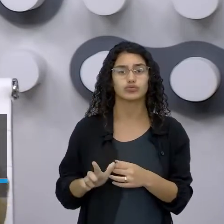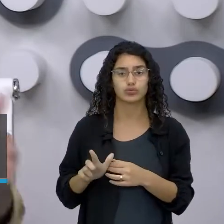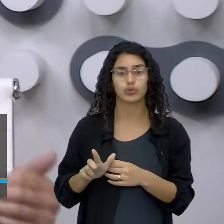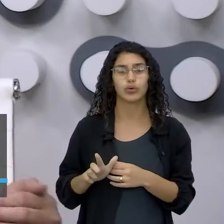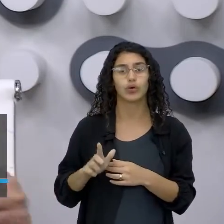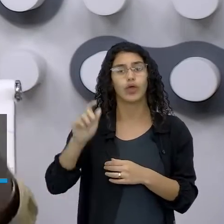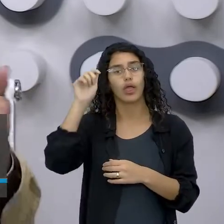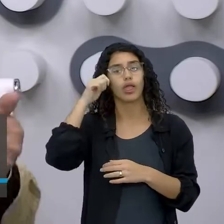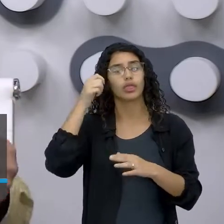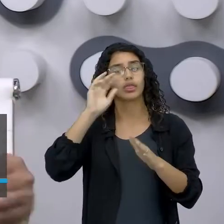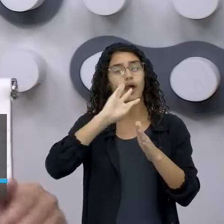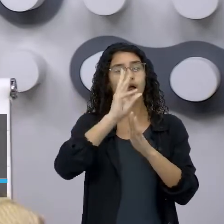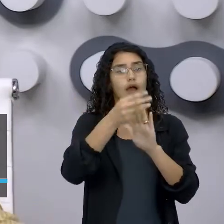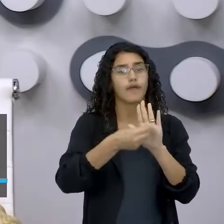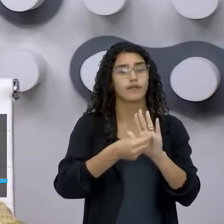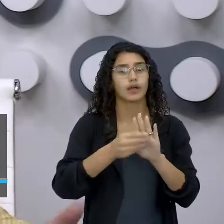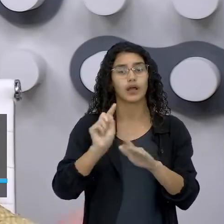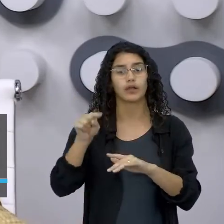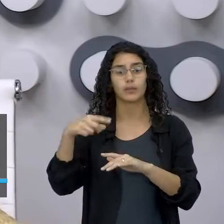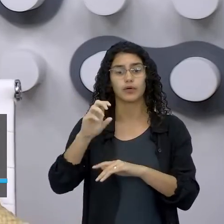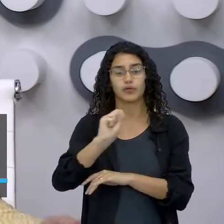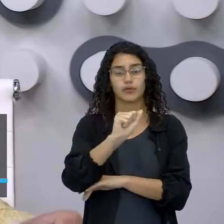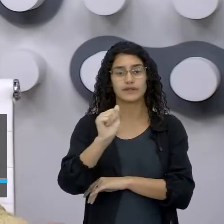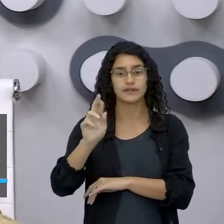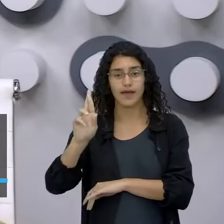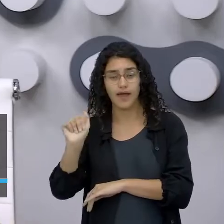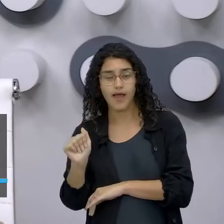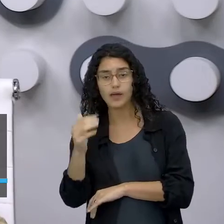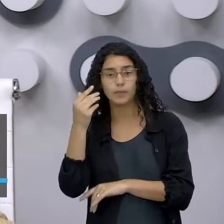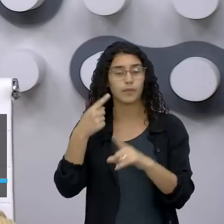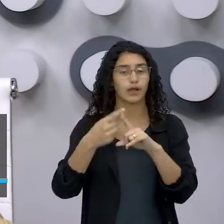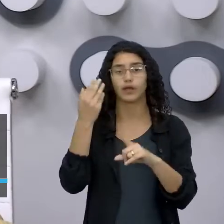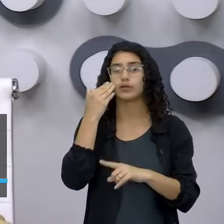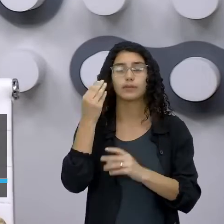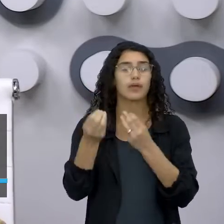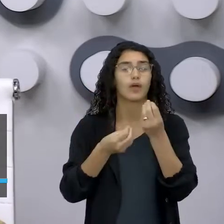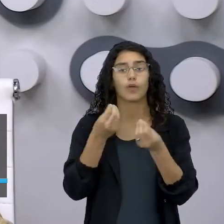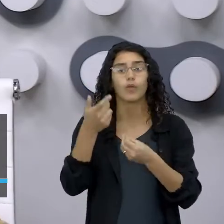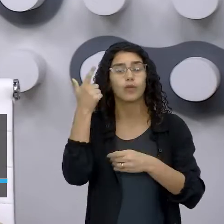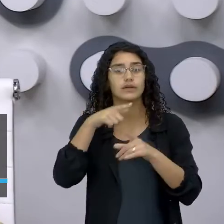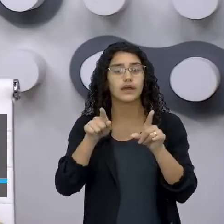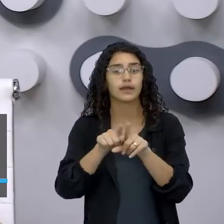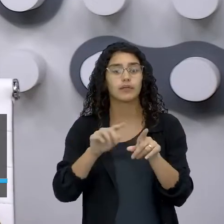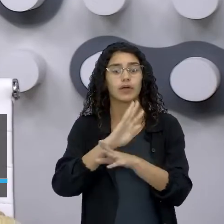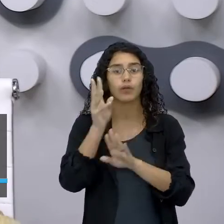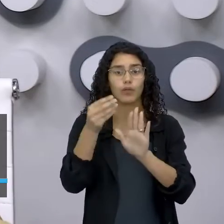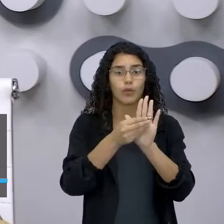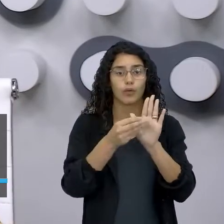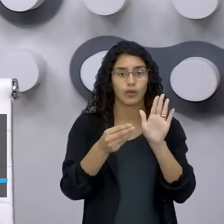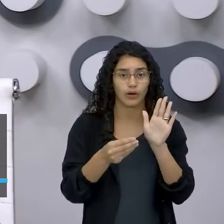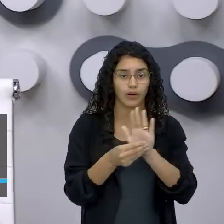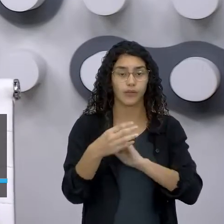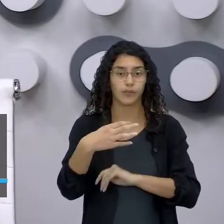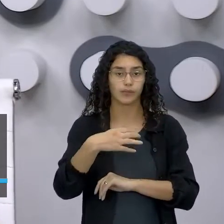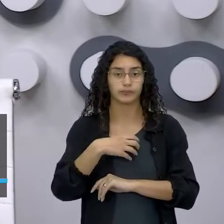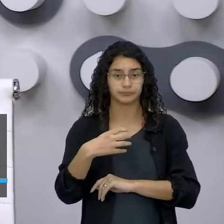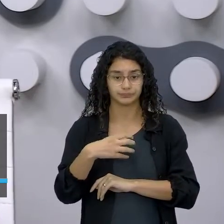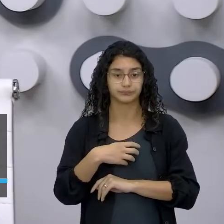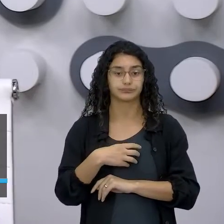da África, depois do Saara, que ninguém tinha essa noção. Conseguem estabelecer ali, de uma